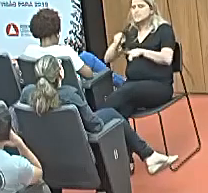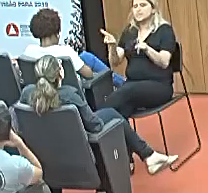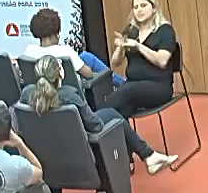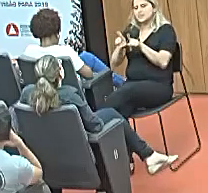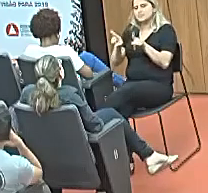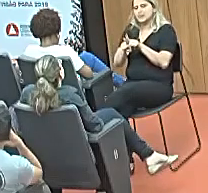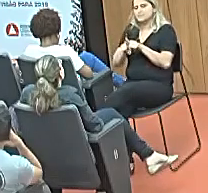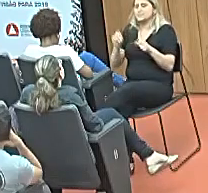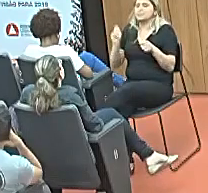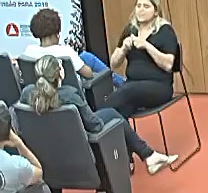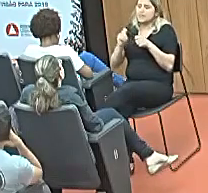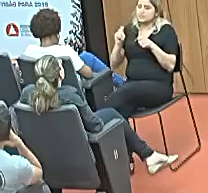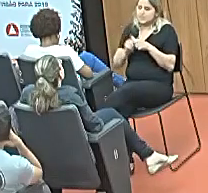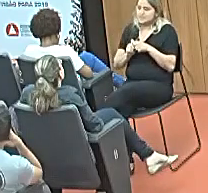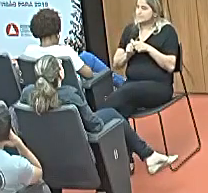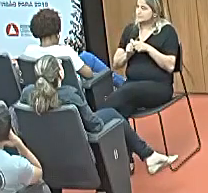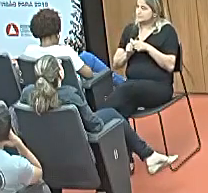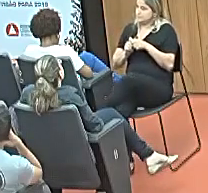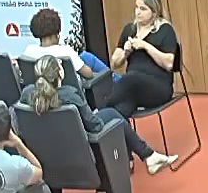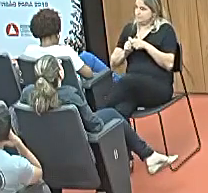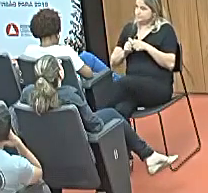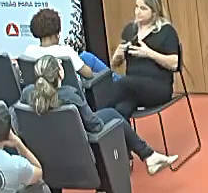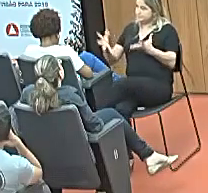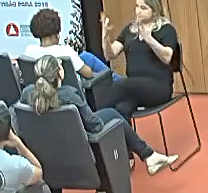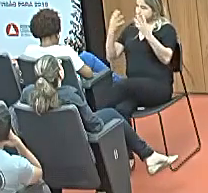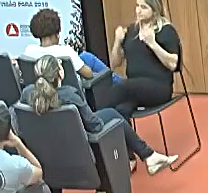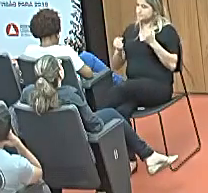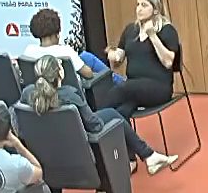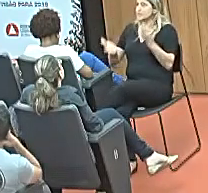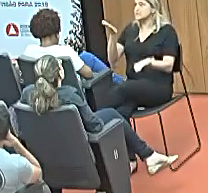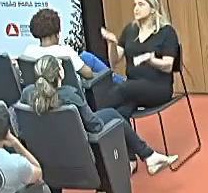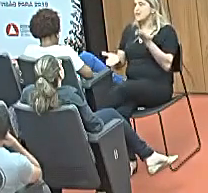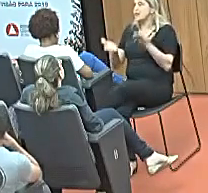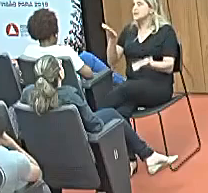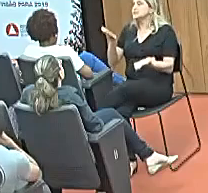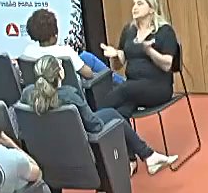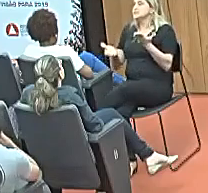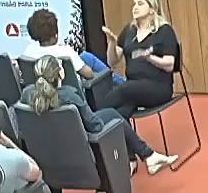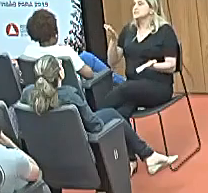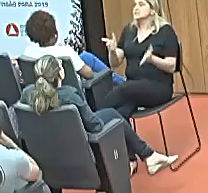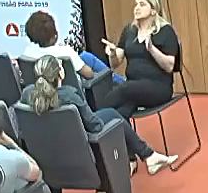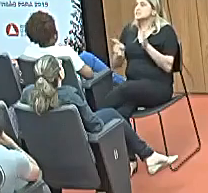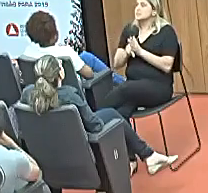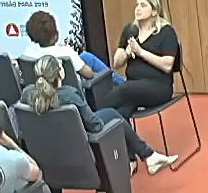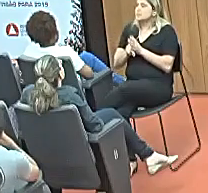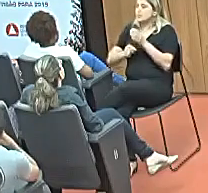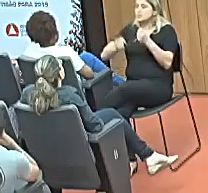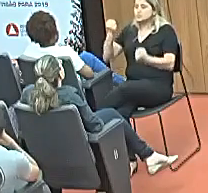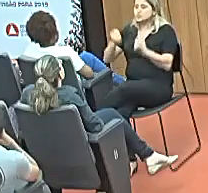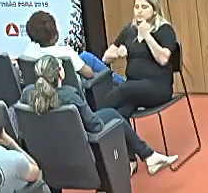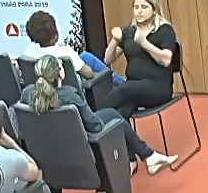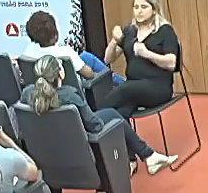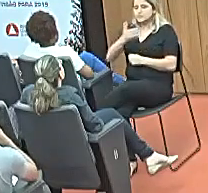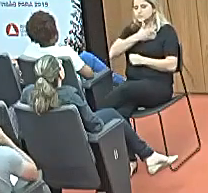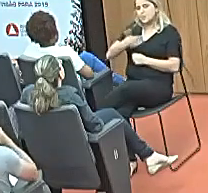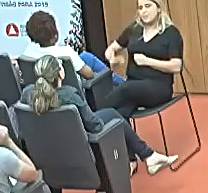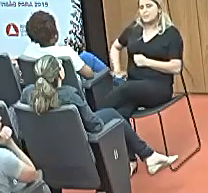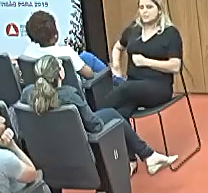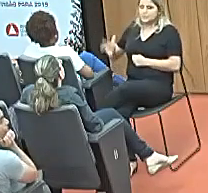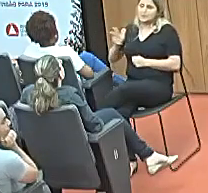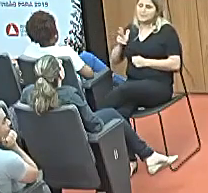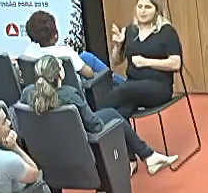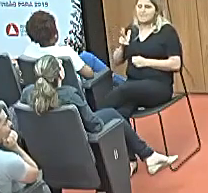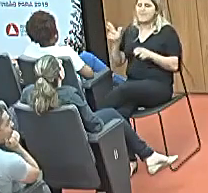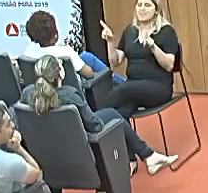integração das balanças de pesagem de veículos públicas e privadas por meio